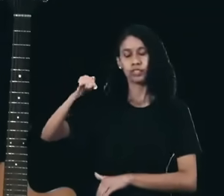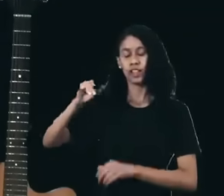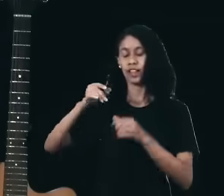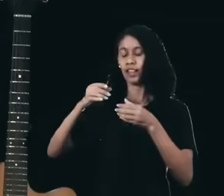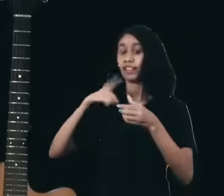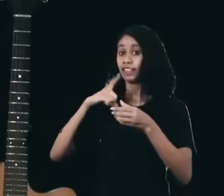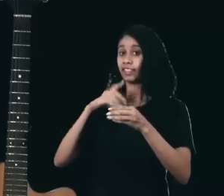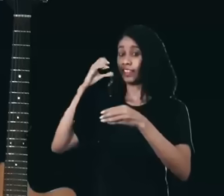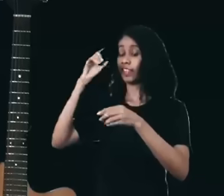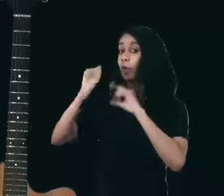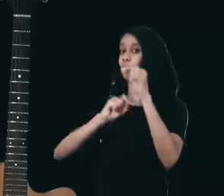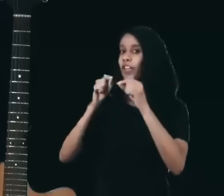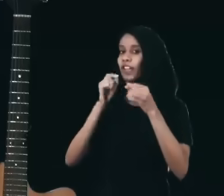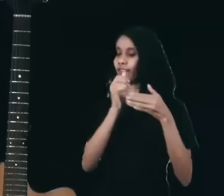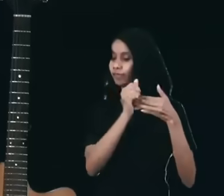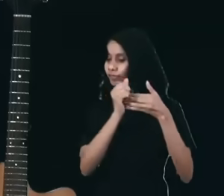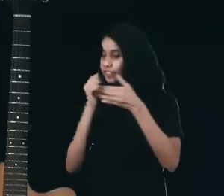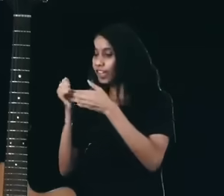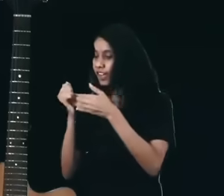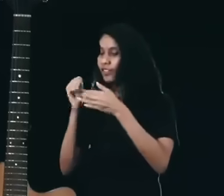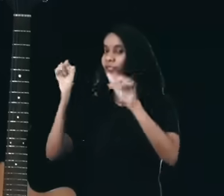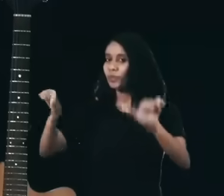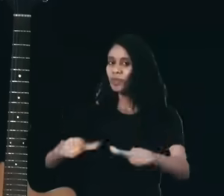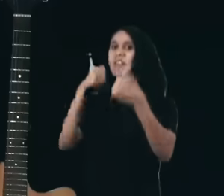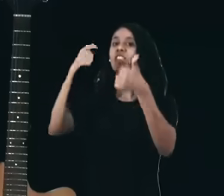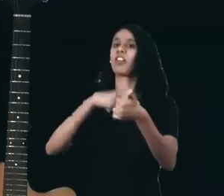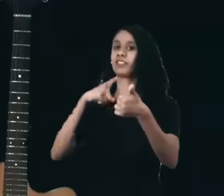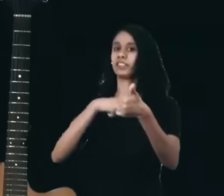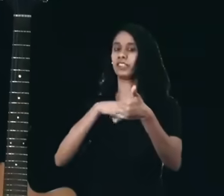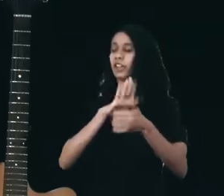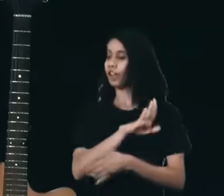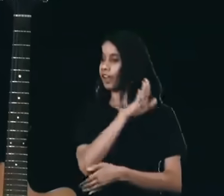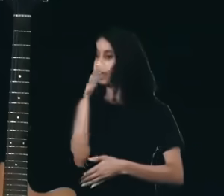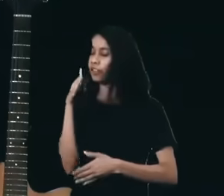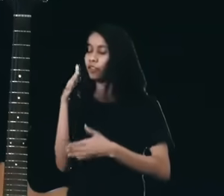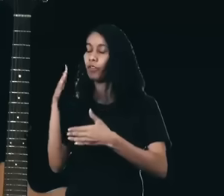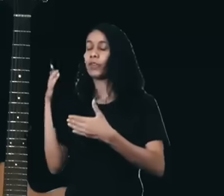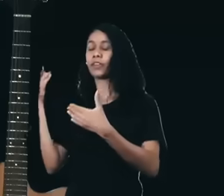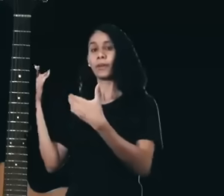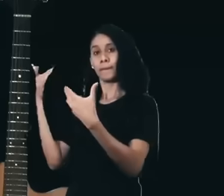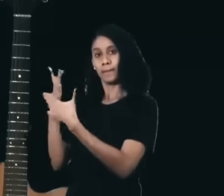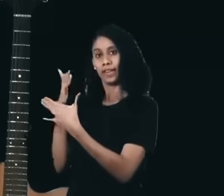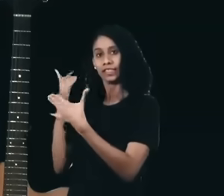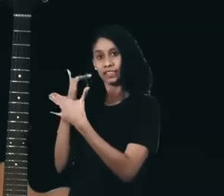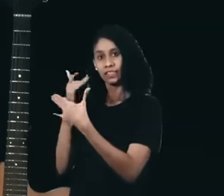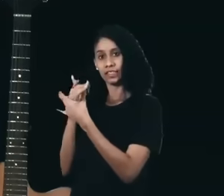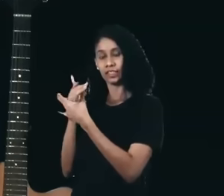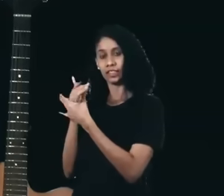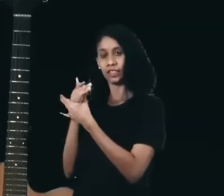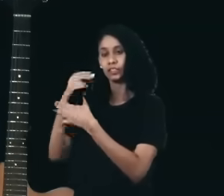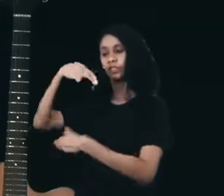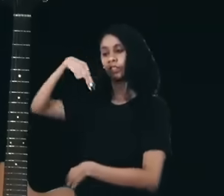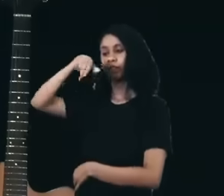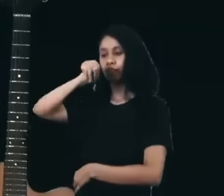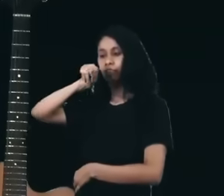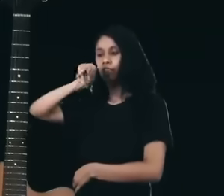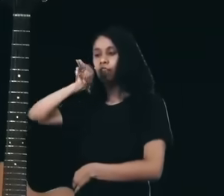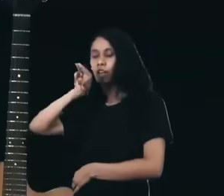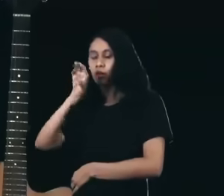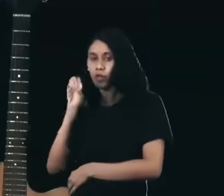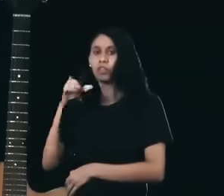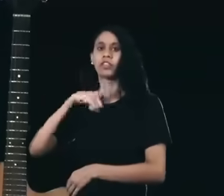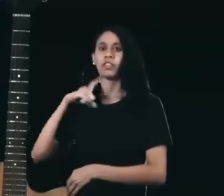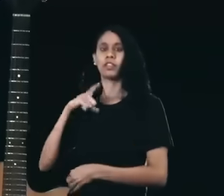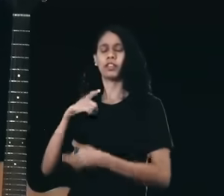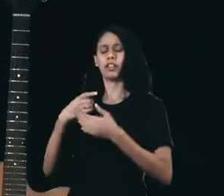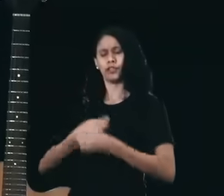melhor. Fala comigo, melhor. Partiu para a Mesopotâmia e em direção à cidade onde Naô tinha morado. Ao cair da tarde,